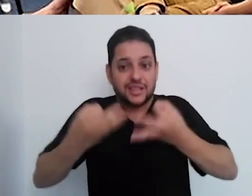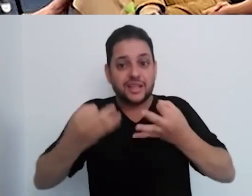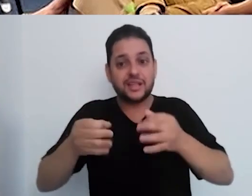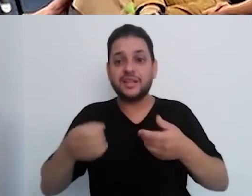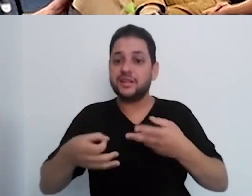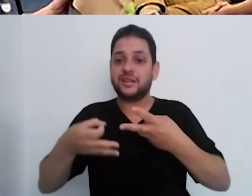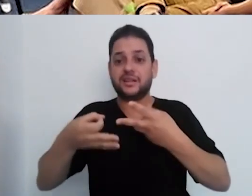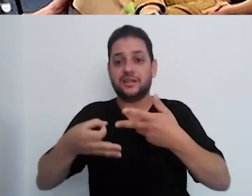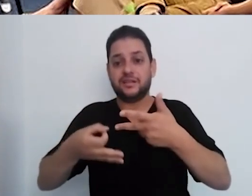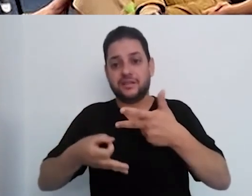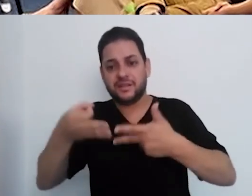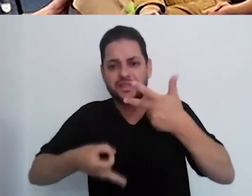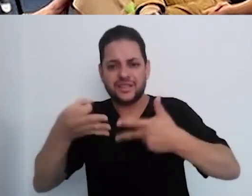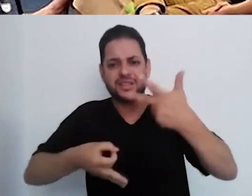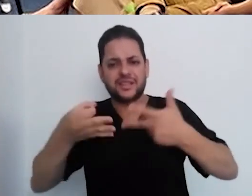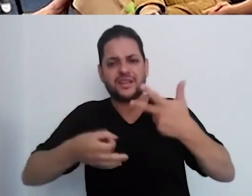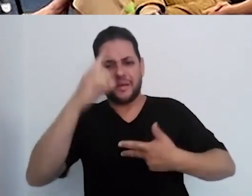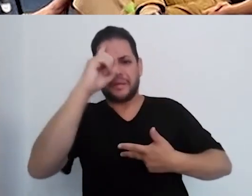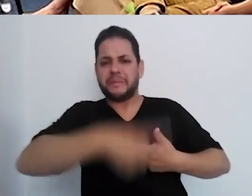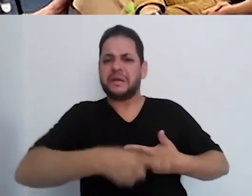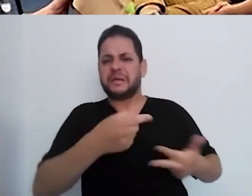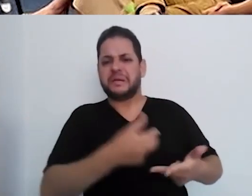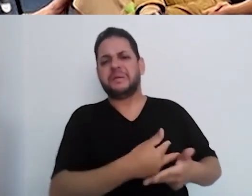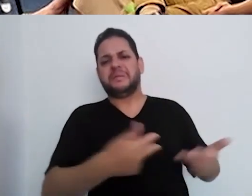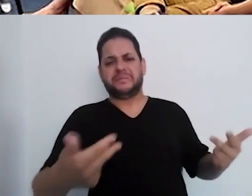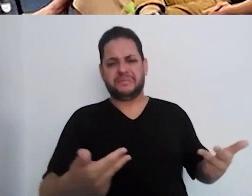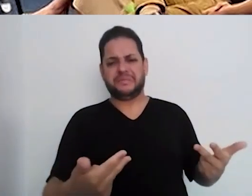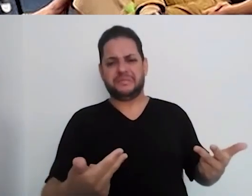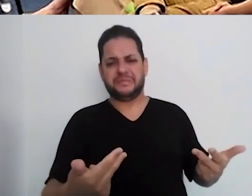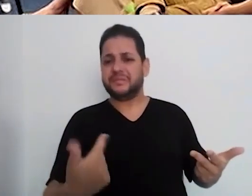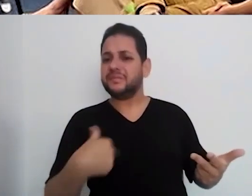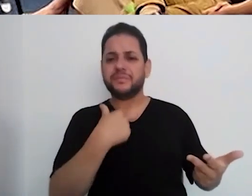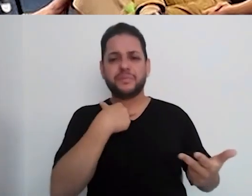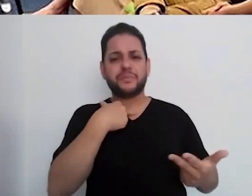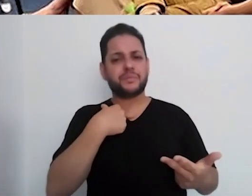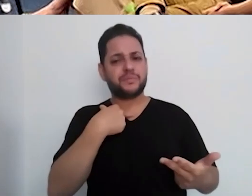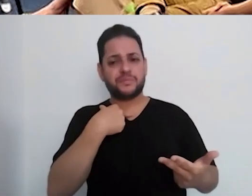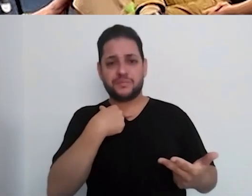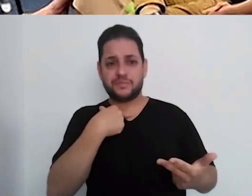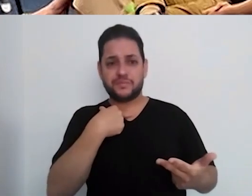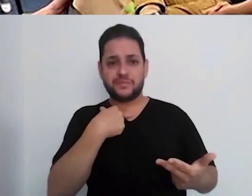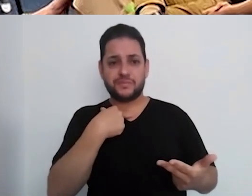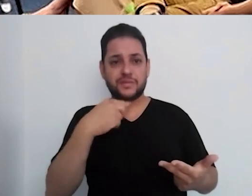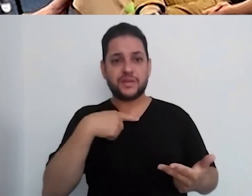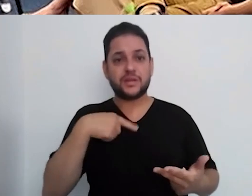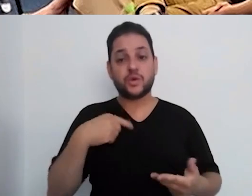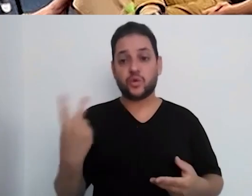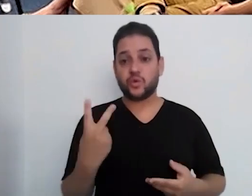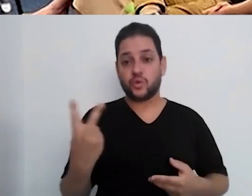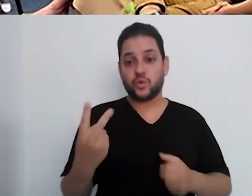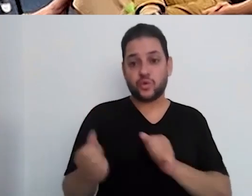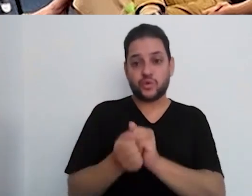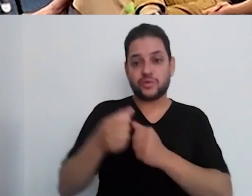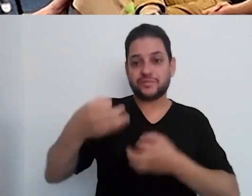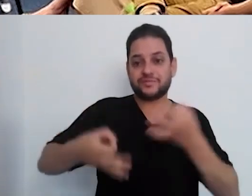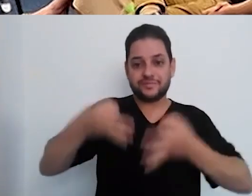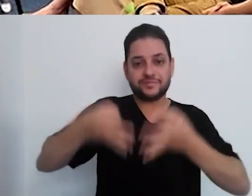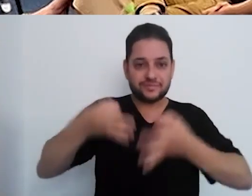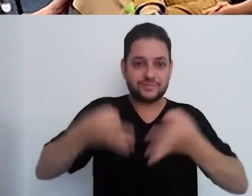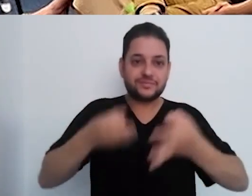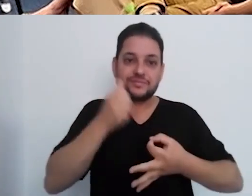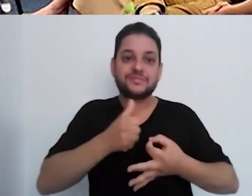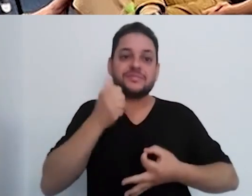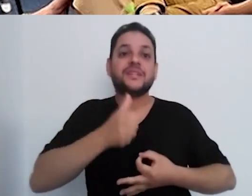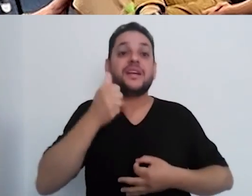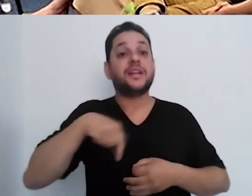não pode ter essa postura. E a gente, nós, né, estou com mais 2 juízas aqui que estão acostumadas também a fazer